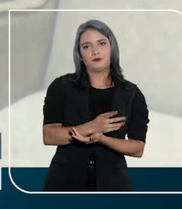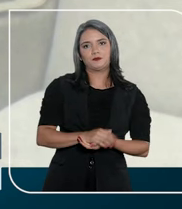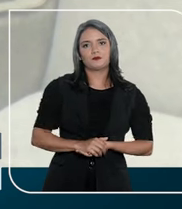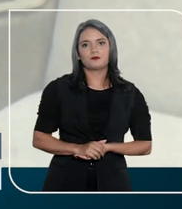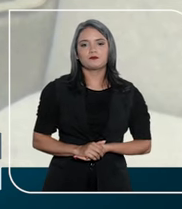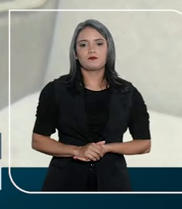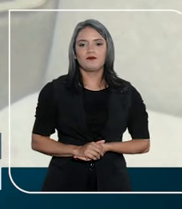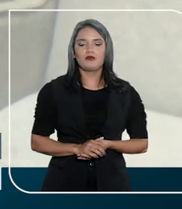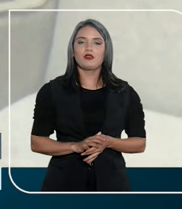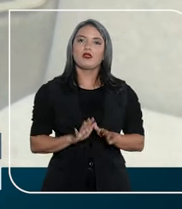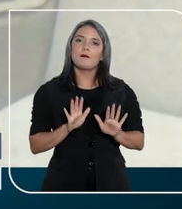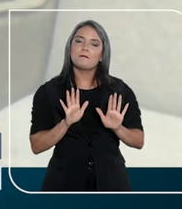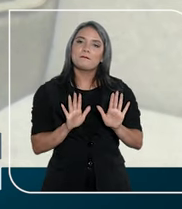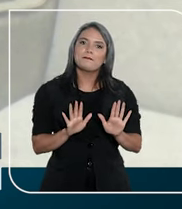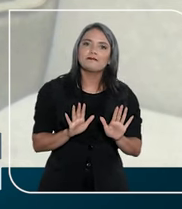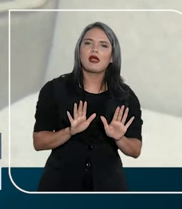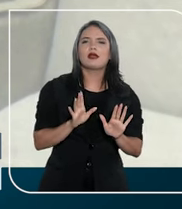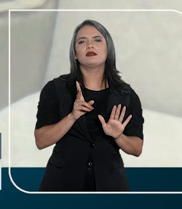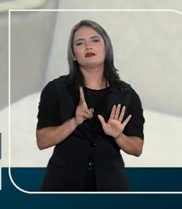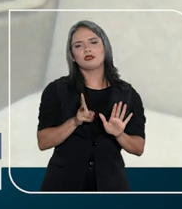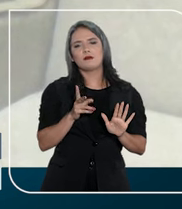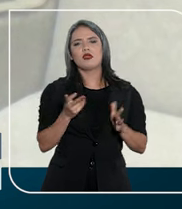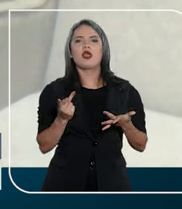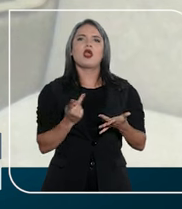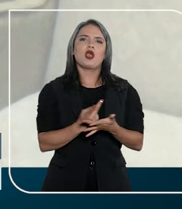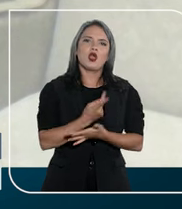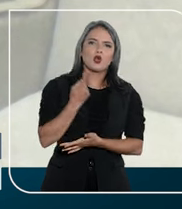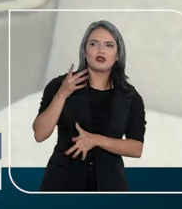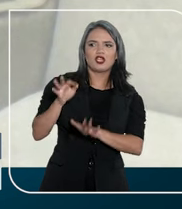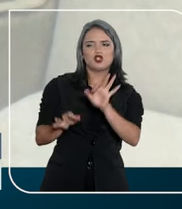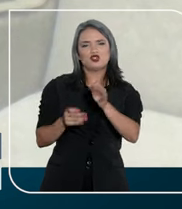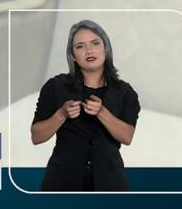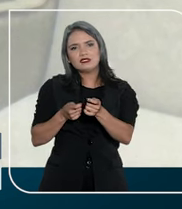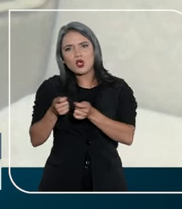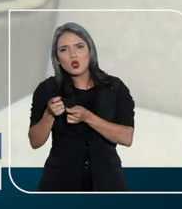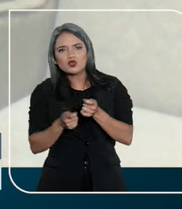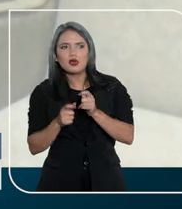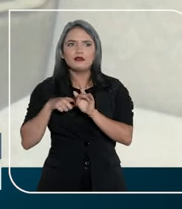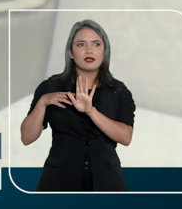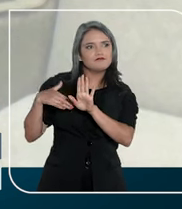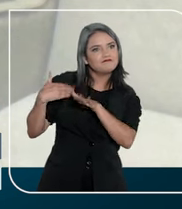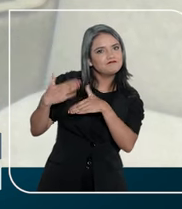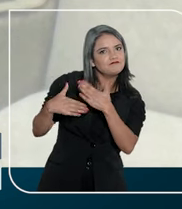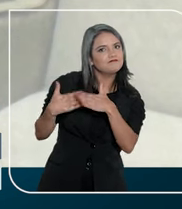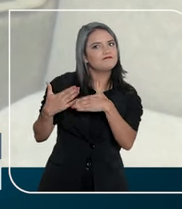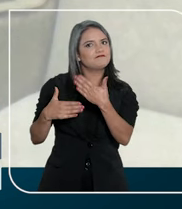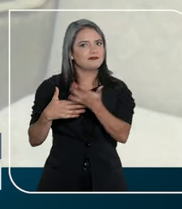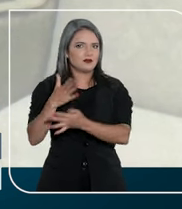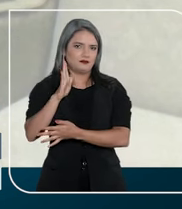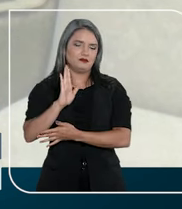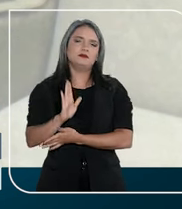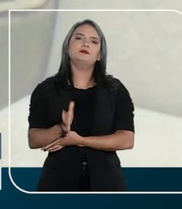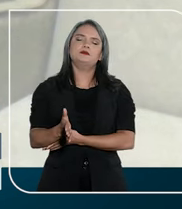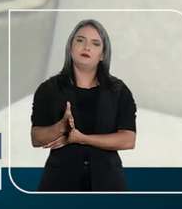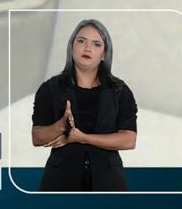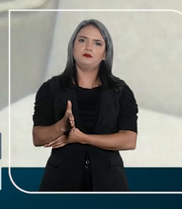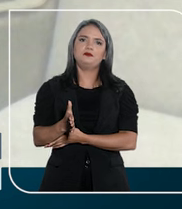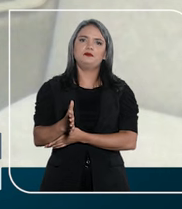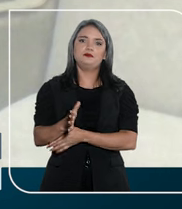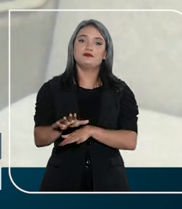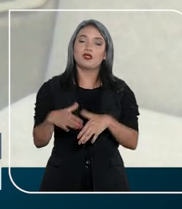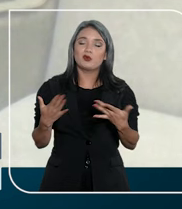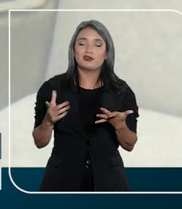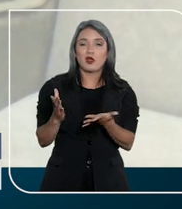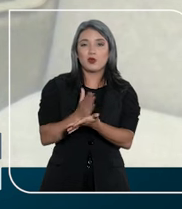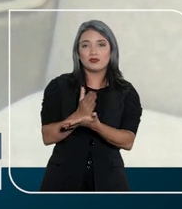há sempre uma evolução do controle judicial, e essa evolução tem avanços e